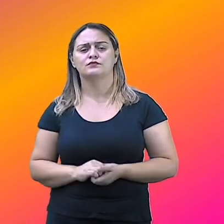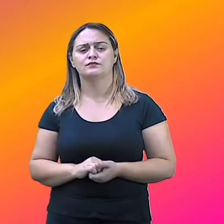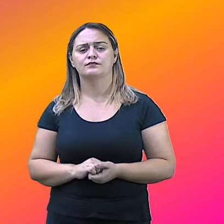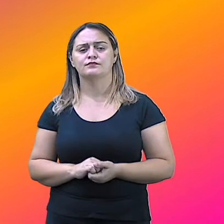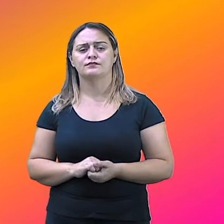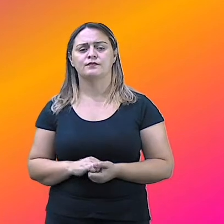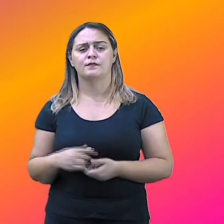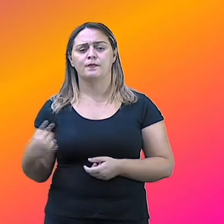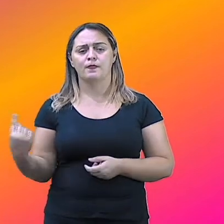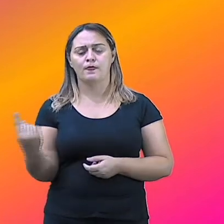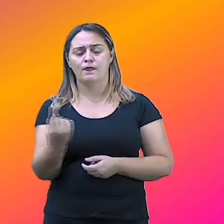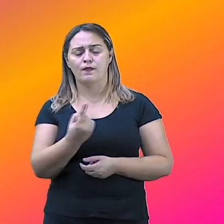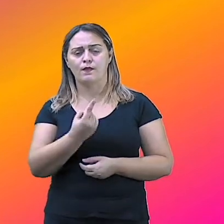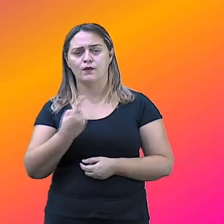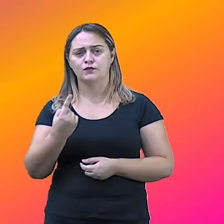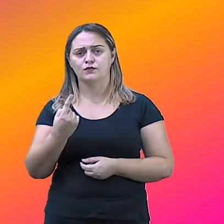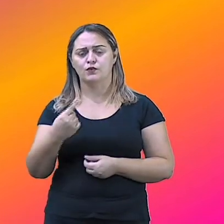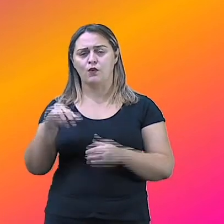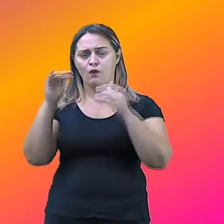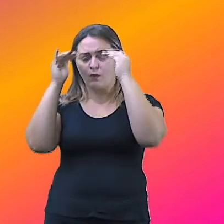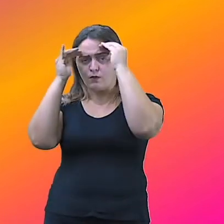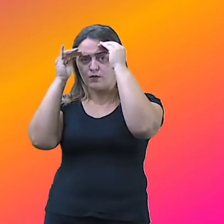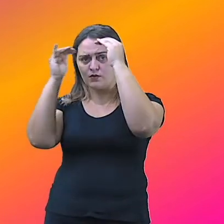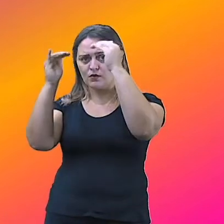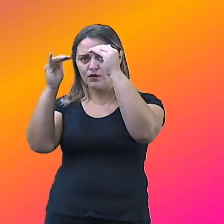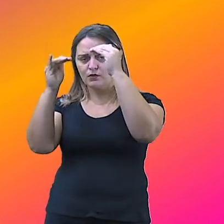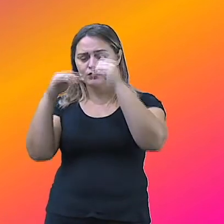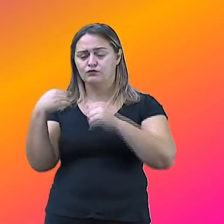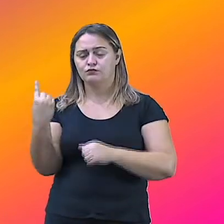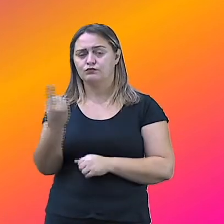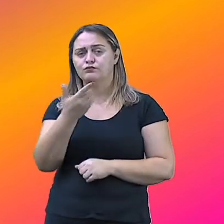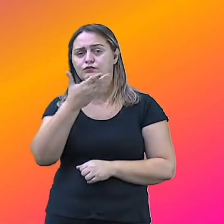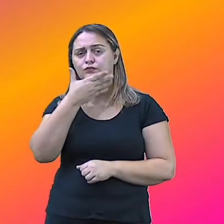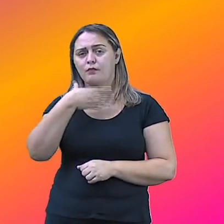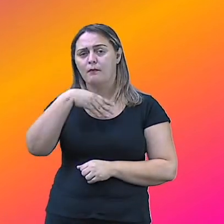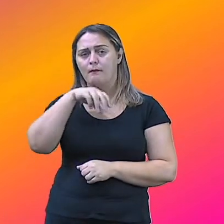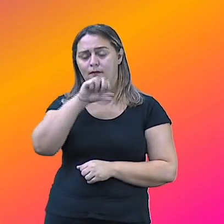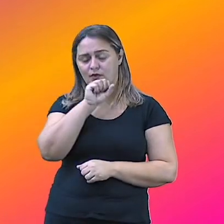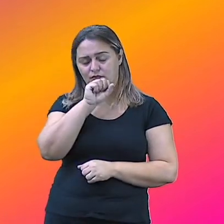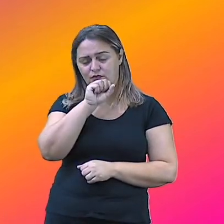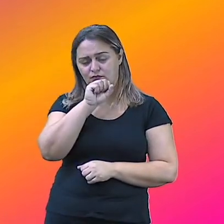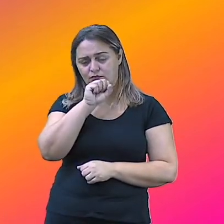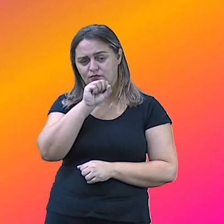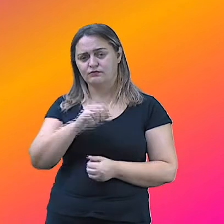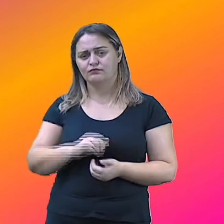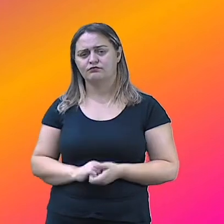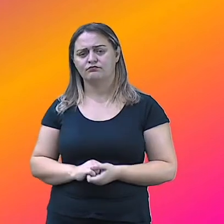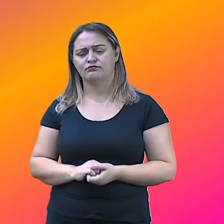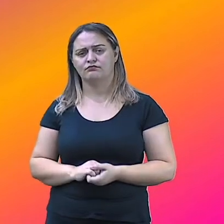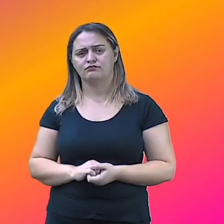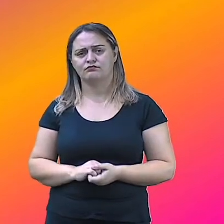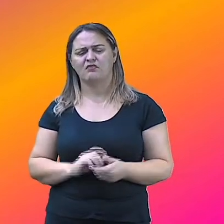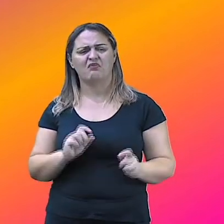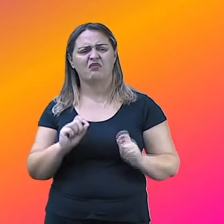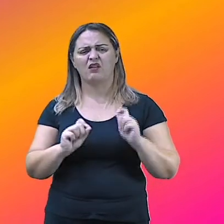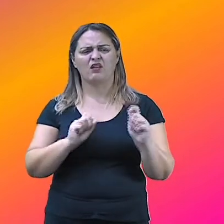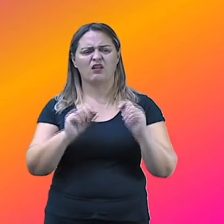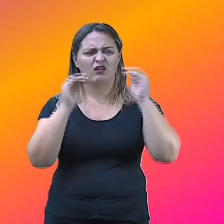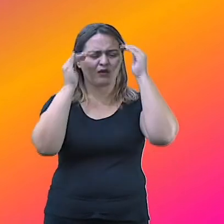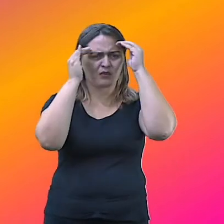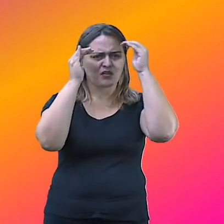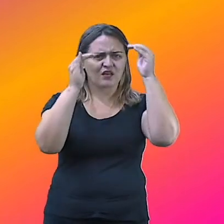Obedecemos aos nossos pais. Obedecemos a quem? Quem obedece, não é